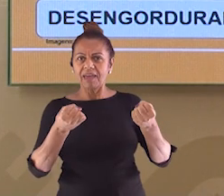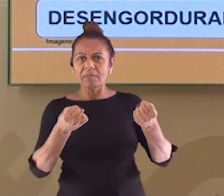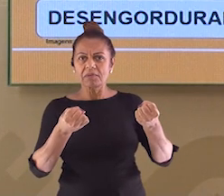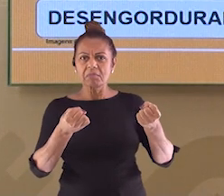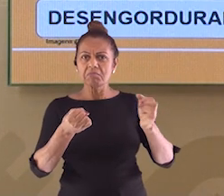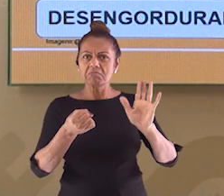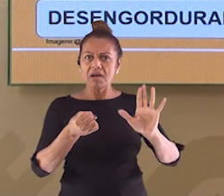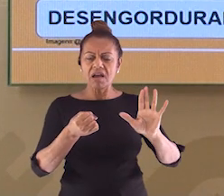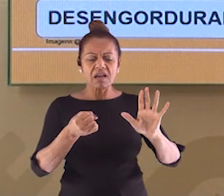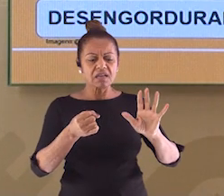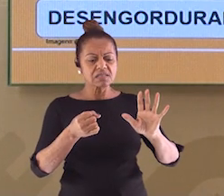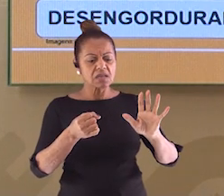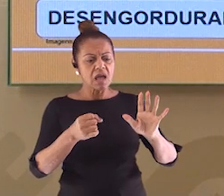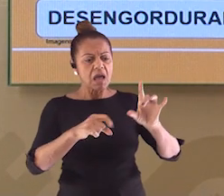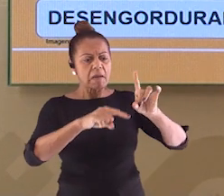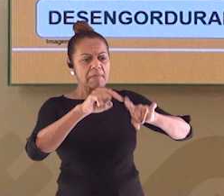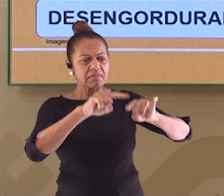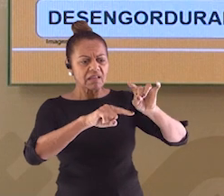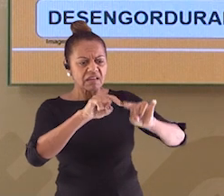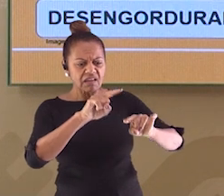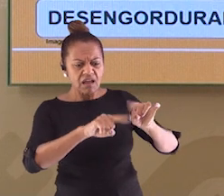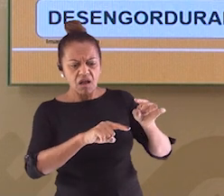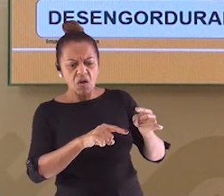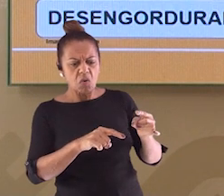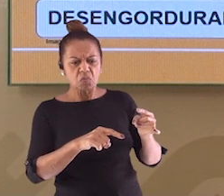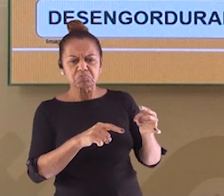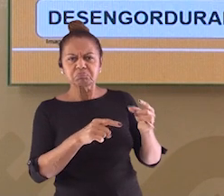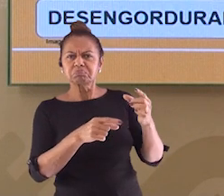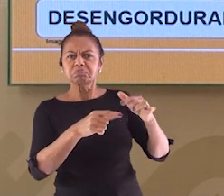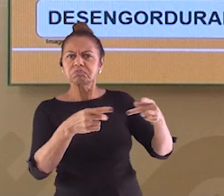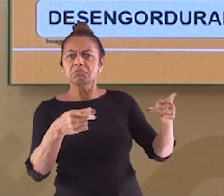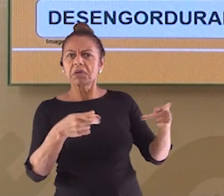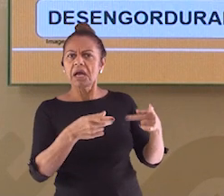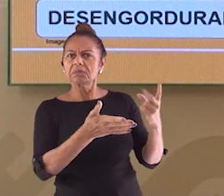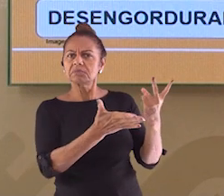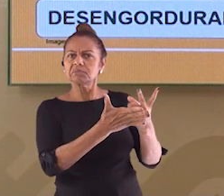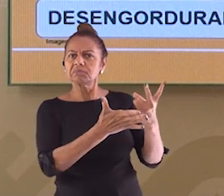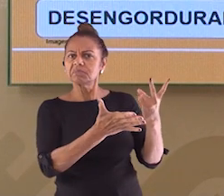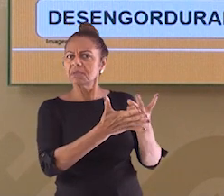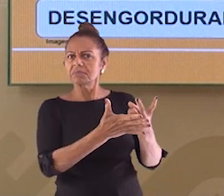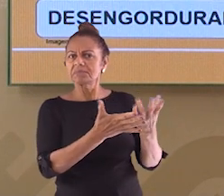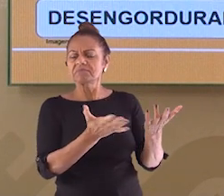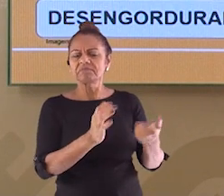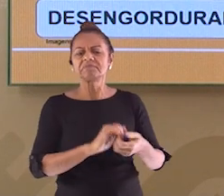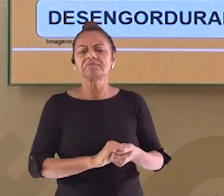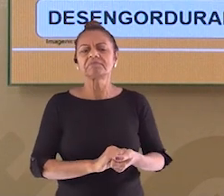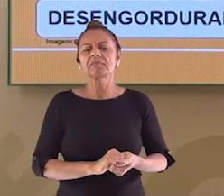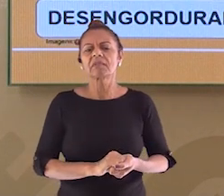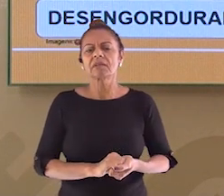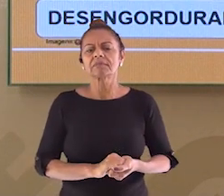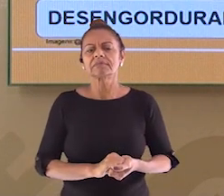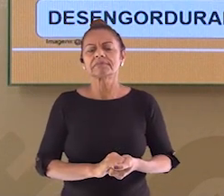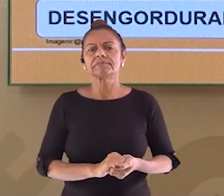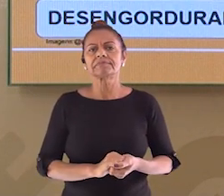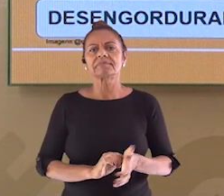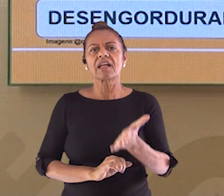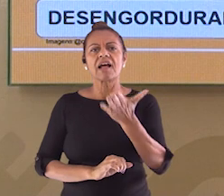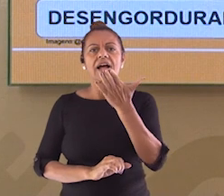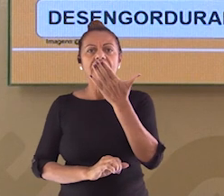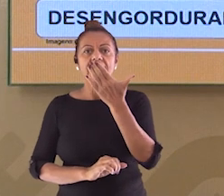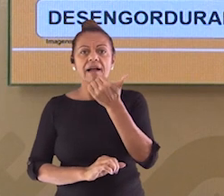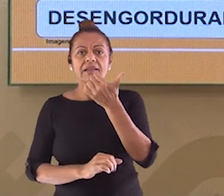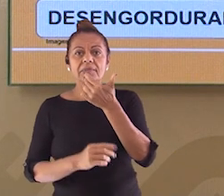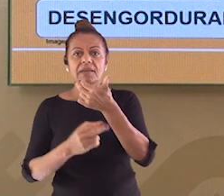sendo prato, ok? Só que em pedaços, mas não vai modificar em nada a sua estrutura molecular. O